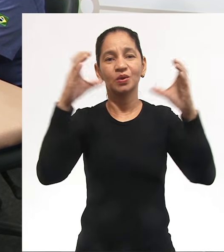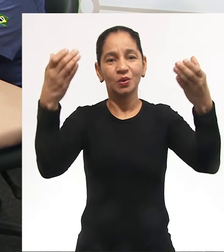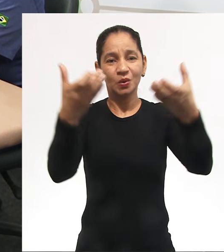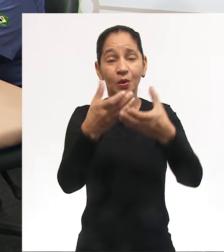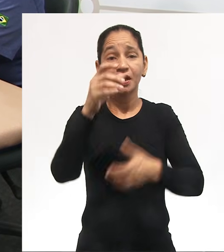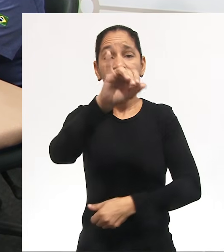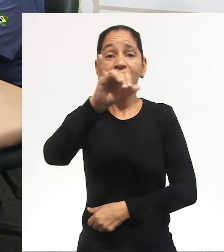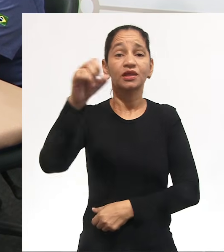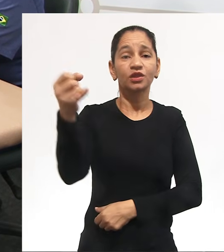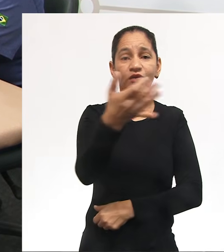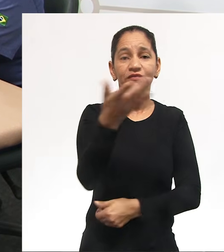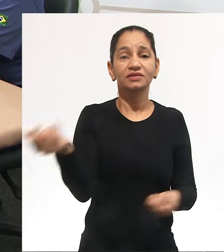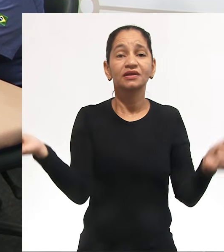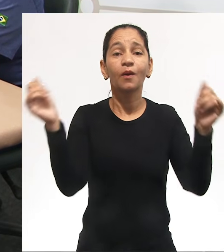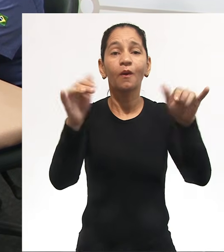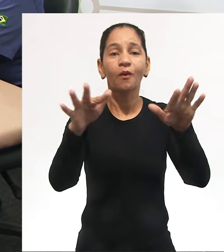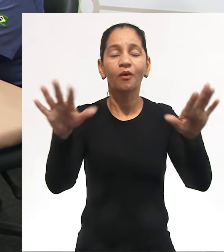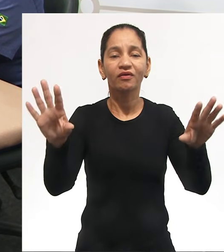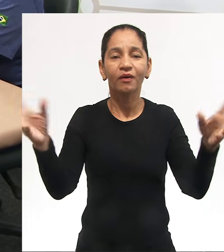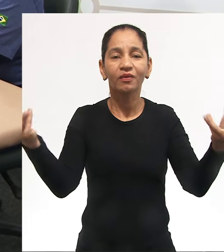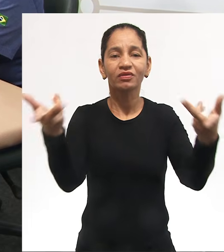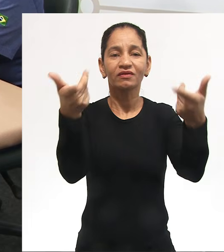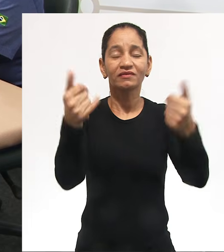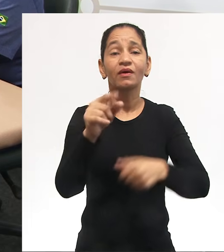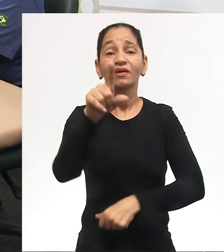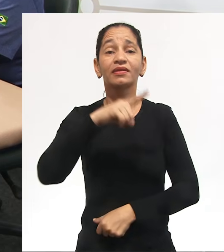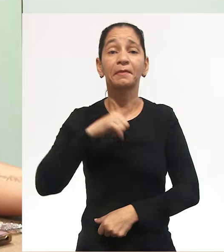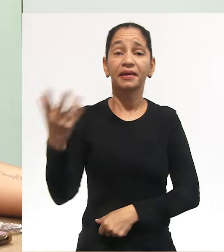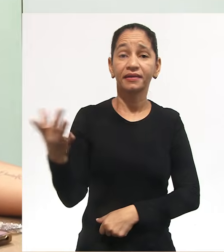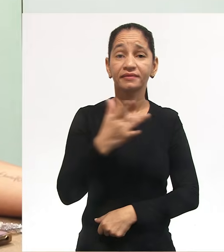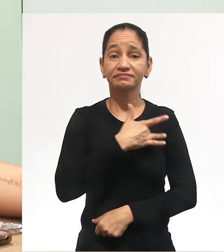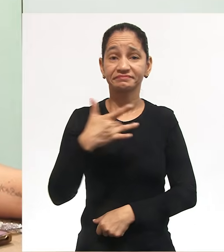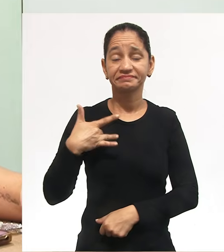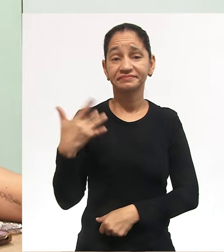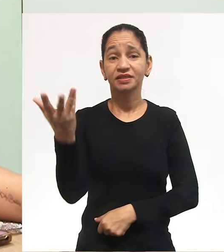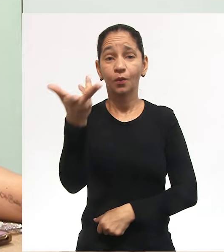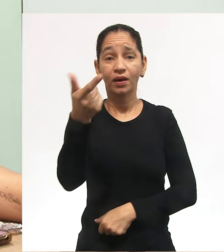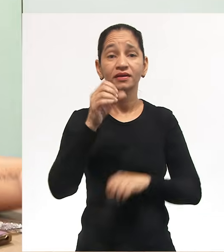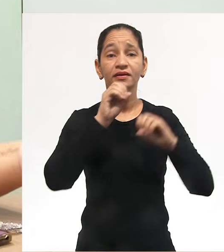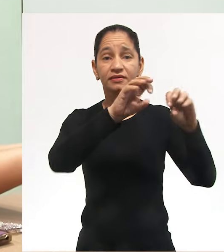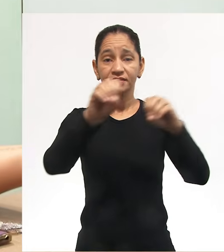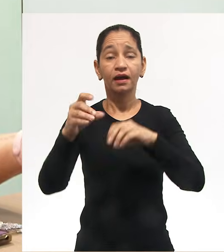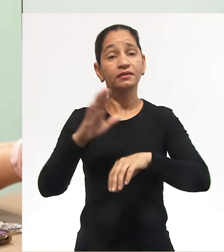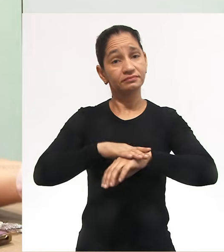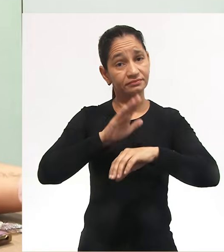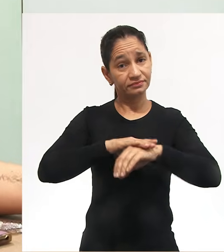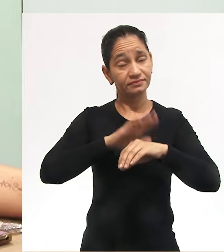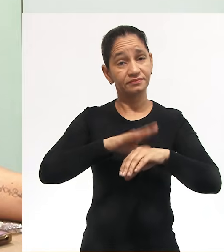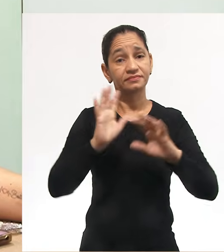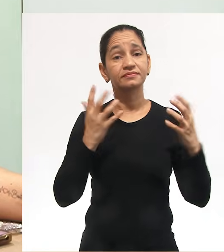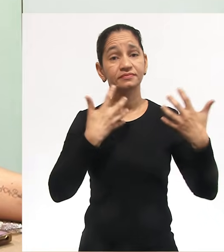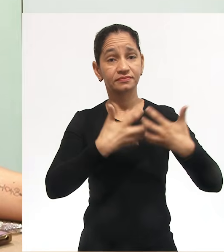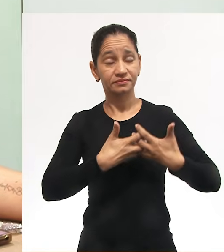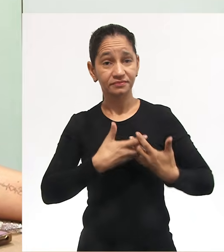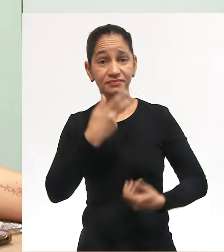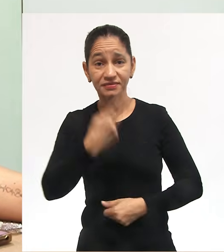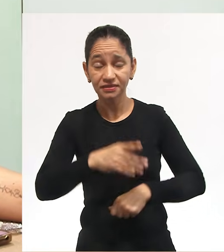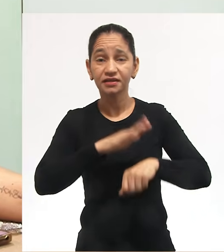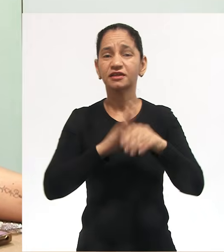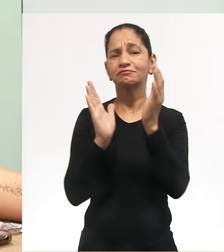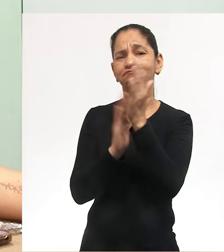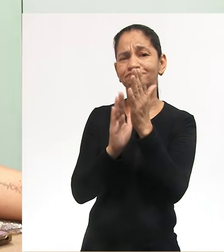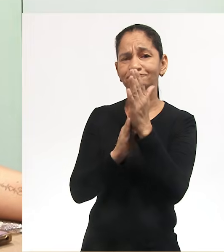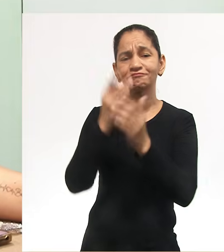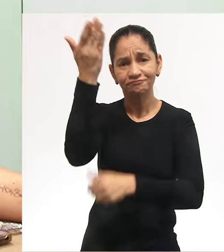sim. nosso congresso é inovação, inclusão e qualidade de ensino. Então, uma prática dessa eu gostaria, em nome do Instituto Federal, do Zona de